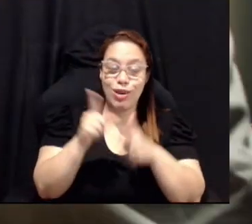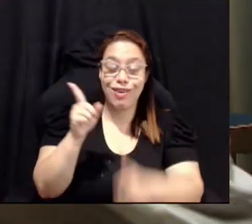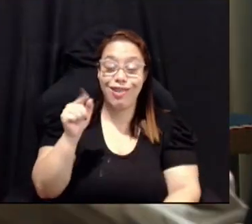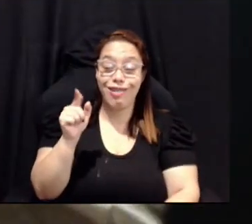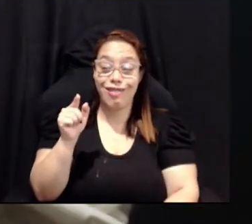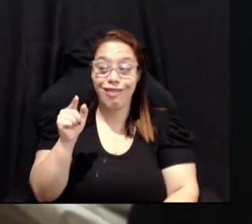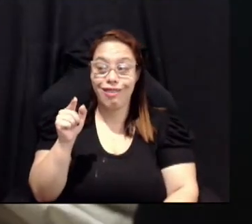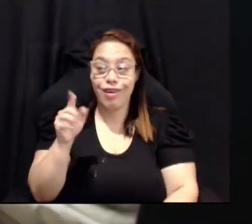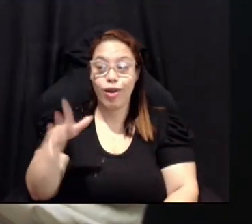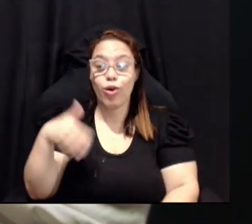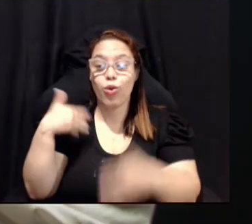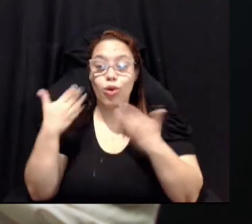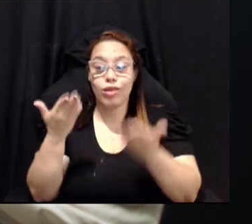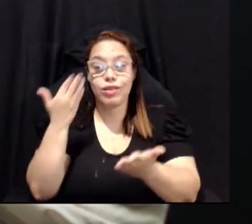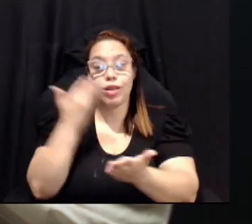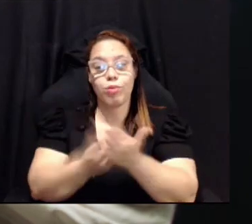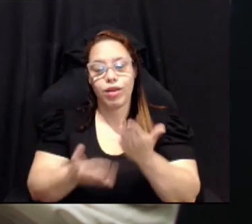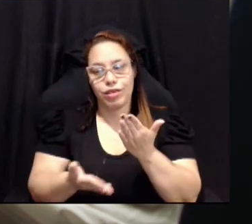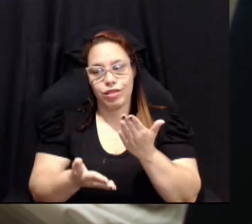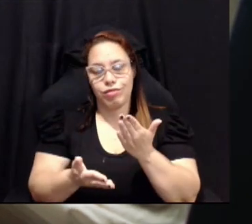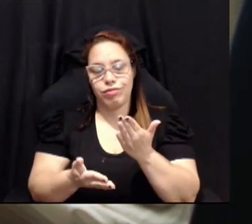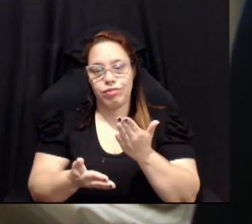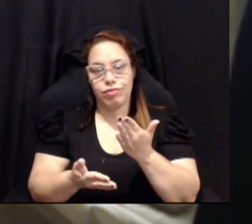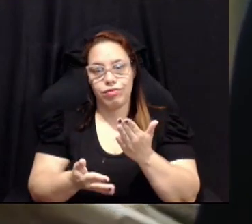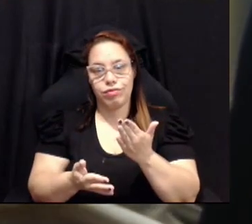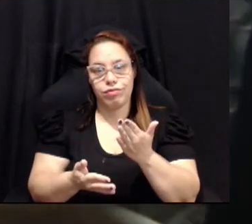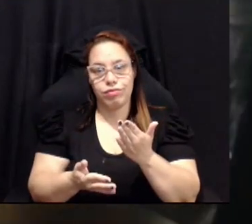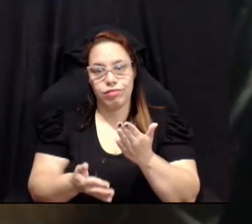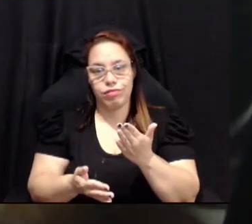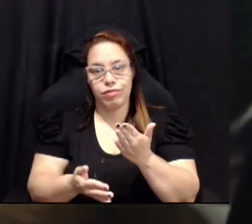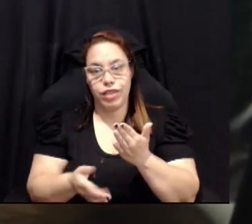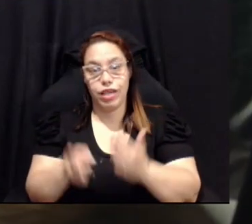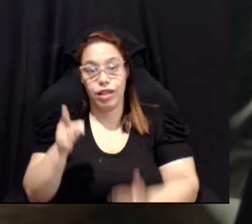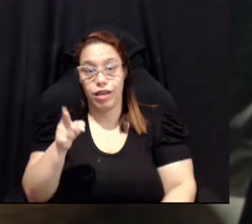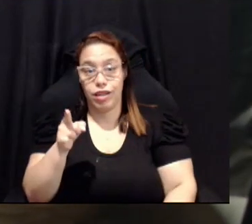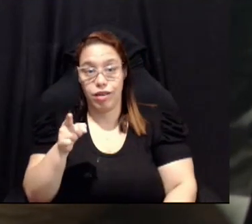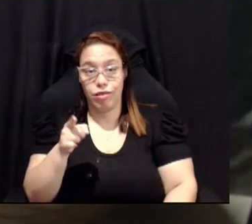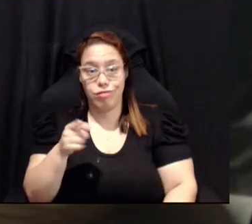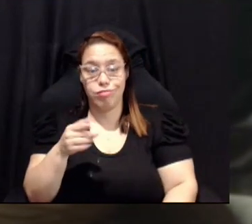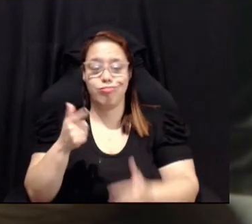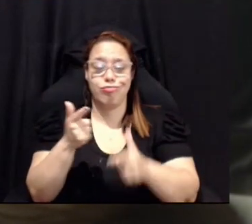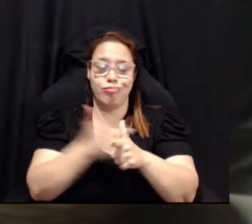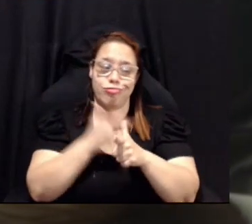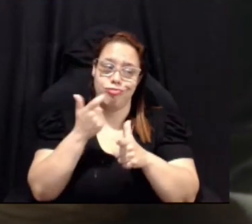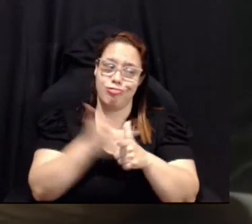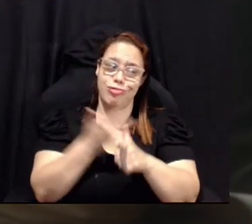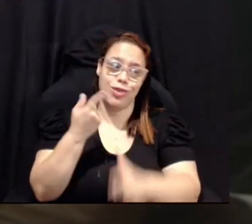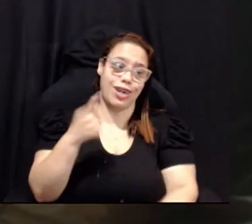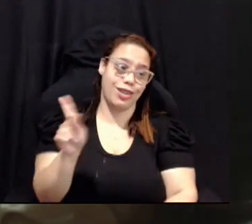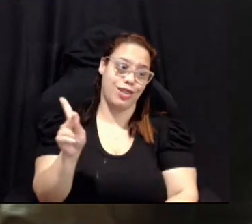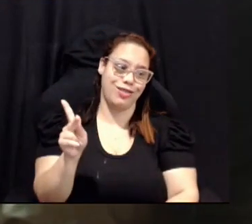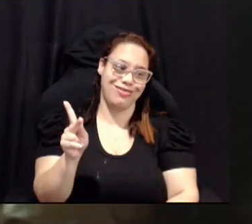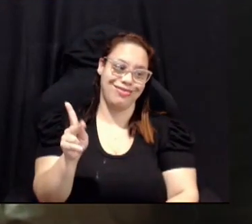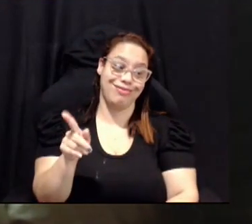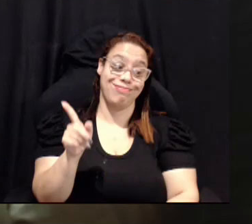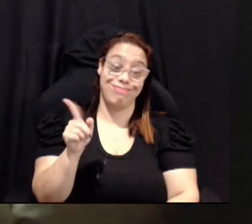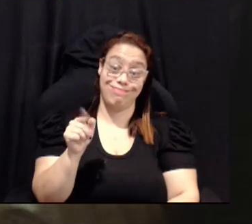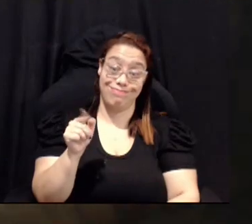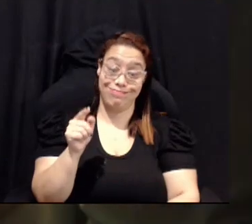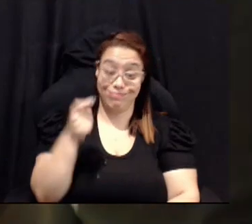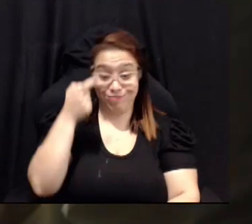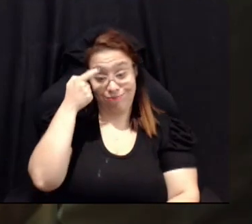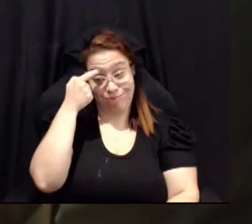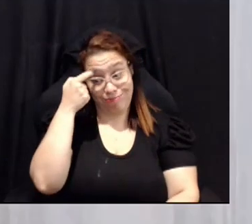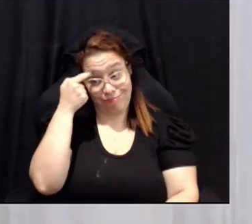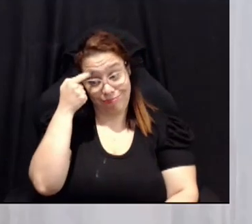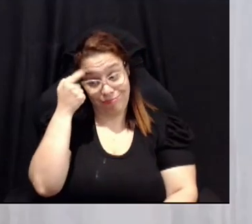perde, porque você perdeu e você ainda perdeu um dinheiro que não era seu, né? Então, você vai ter que devolver esse